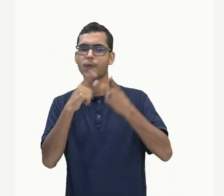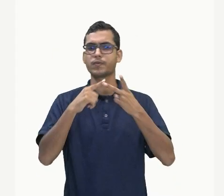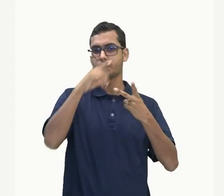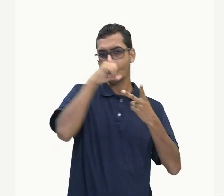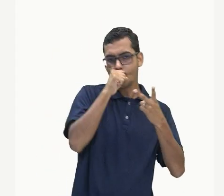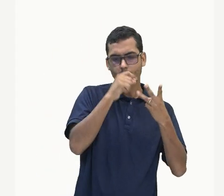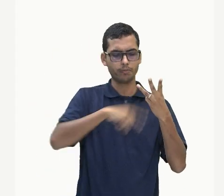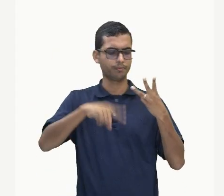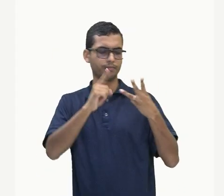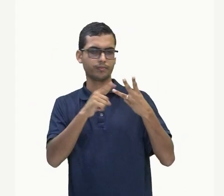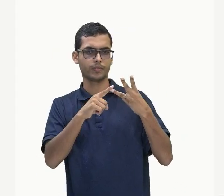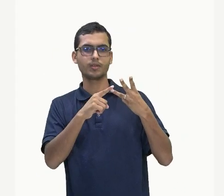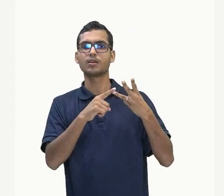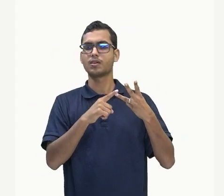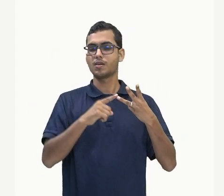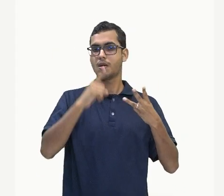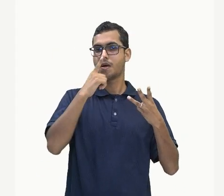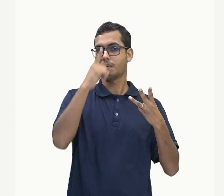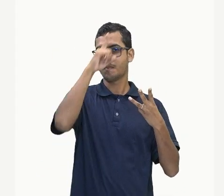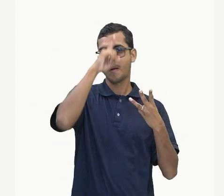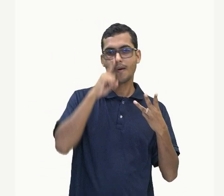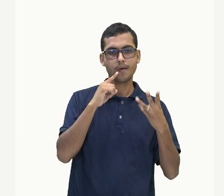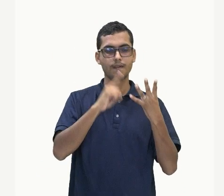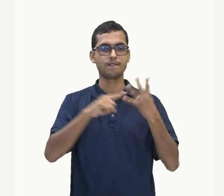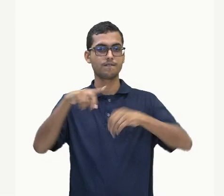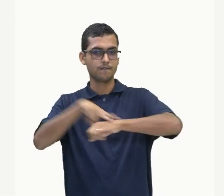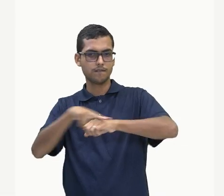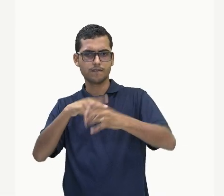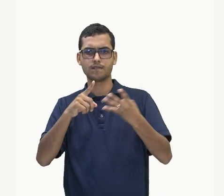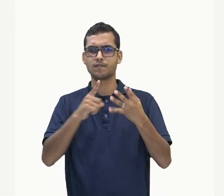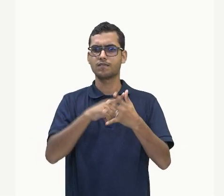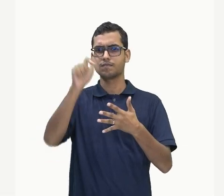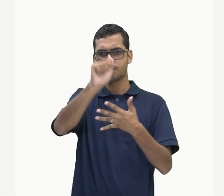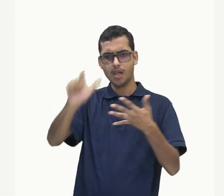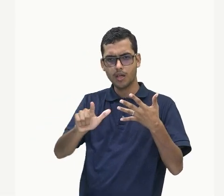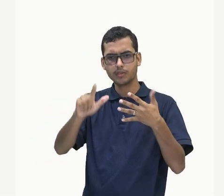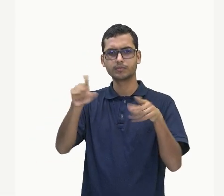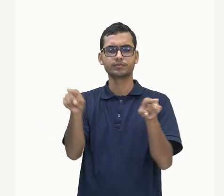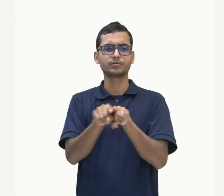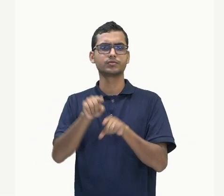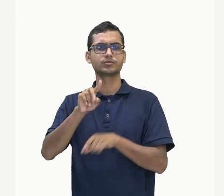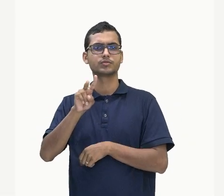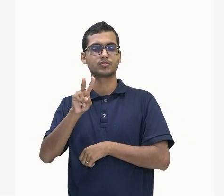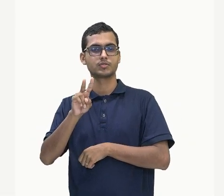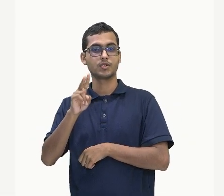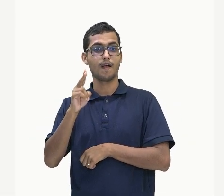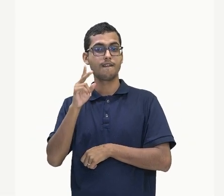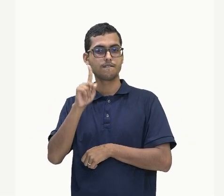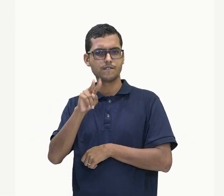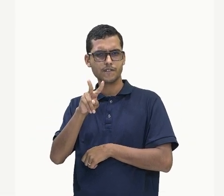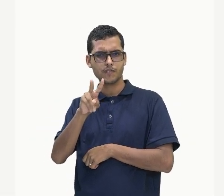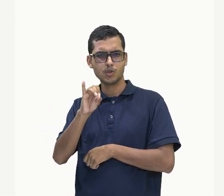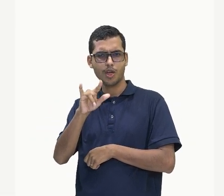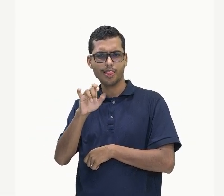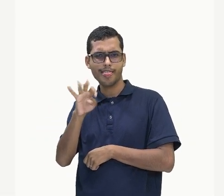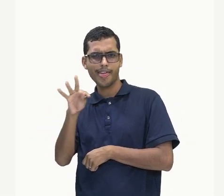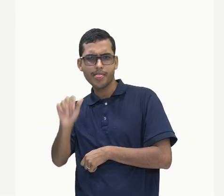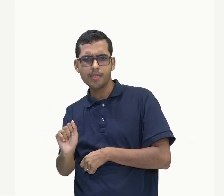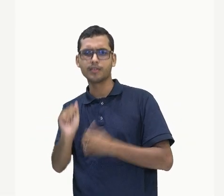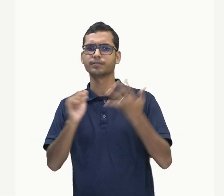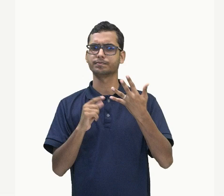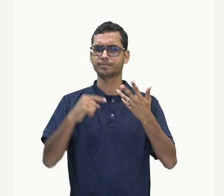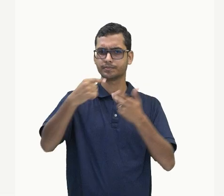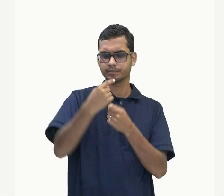laranja, amarelo, verde, azul, anil e violeta. A radiação ultravioleta é a radiação que